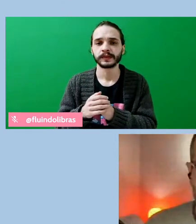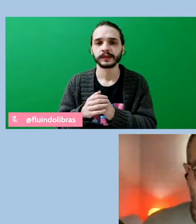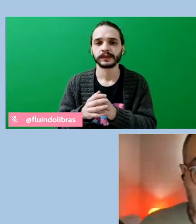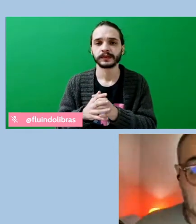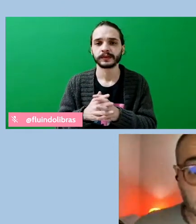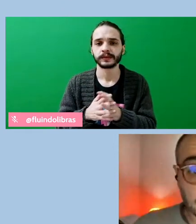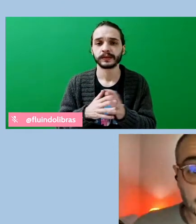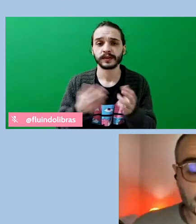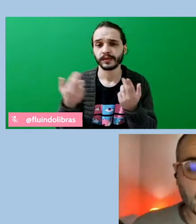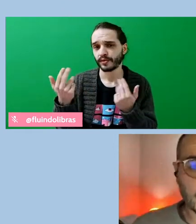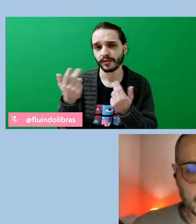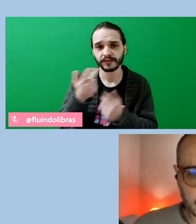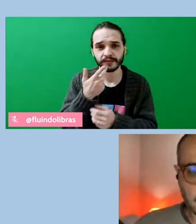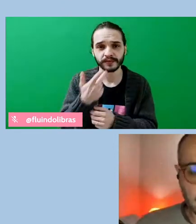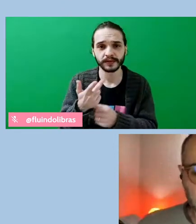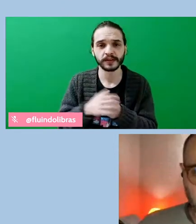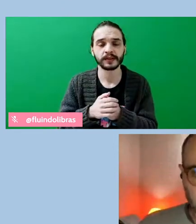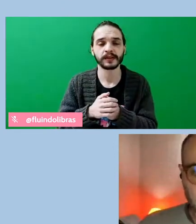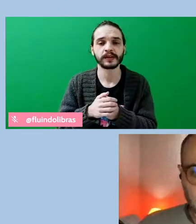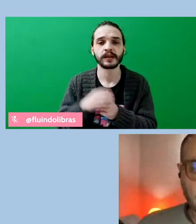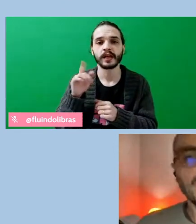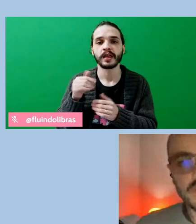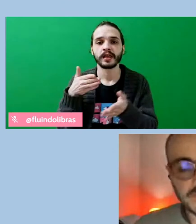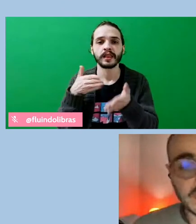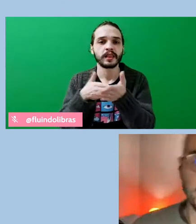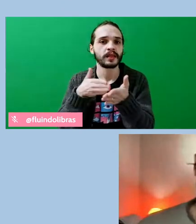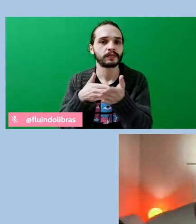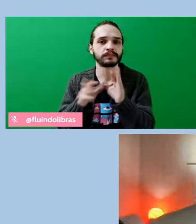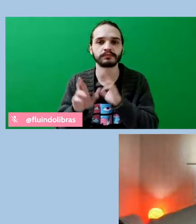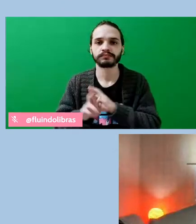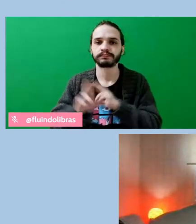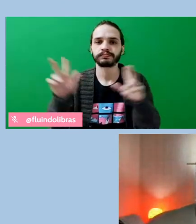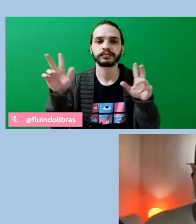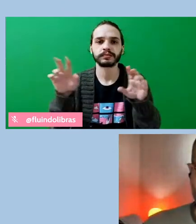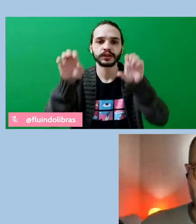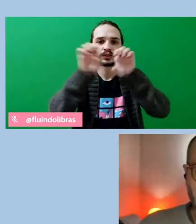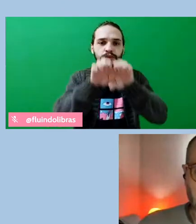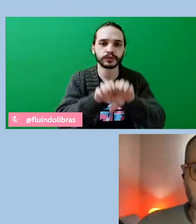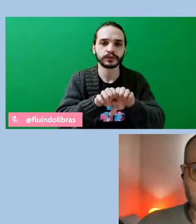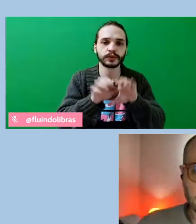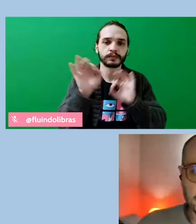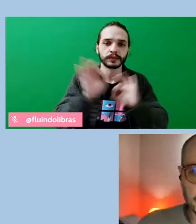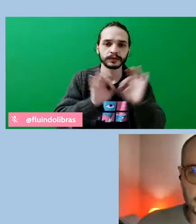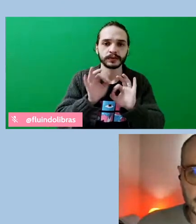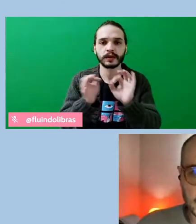Como você falou, né? Uma limitação, porque é uma estrutura muito diferente de produção quando você fala, vamos fazer um filme, né?